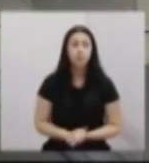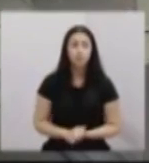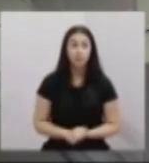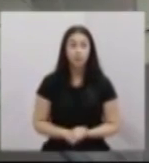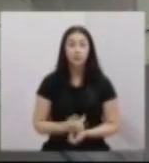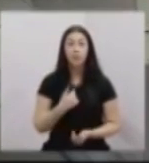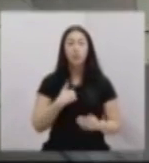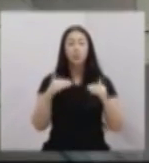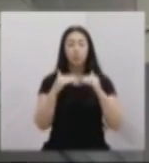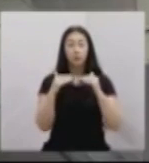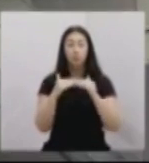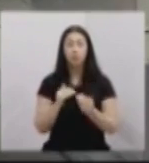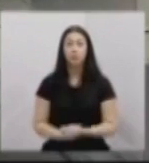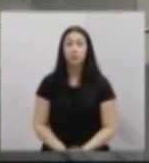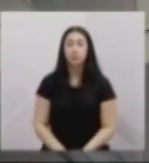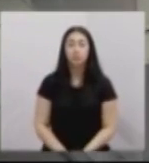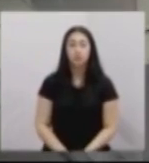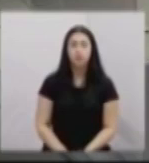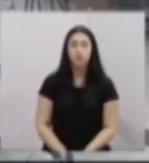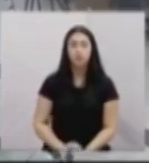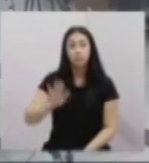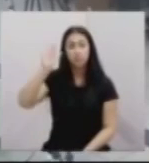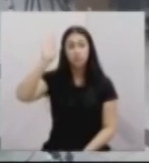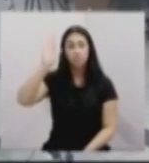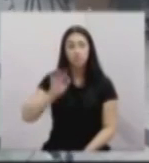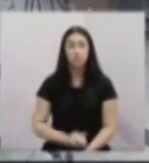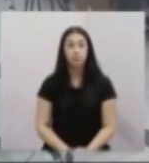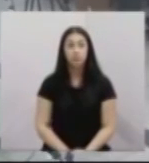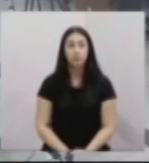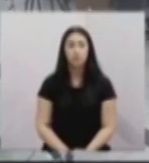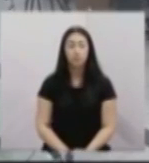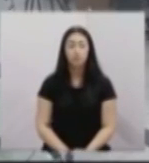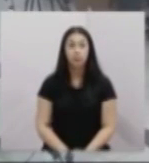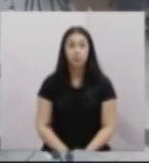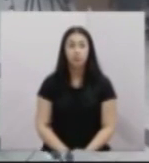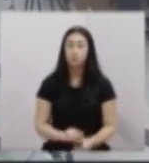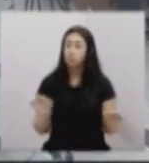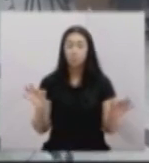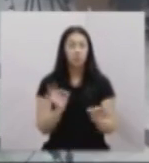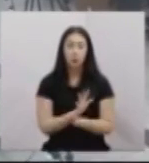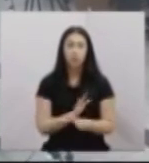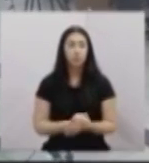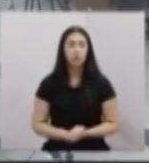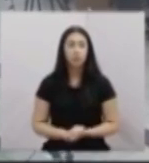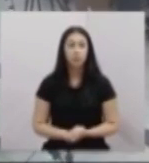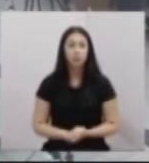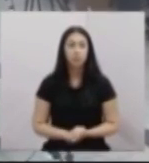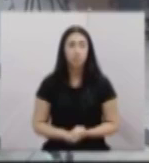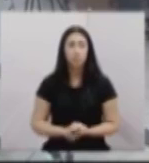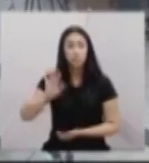Sou favorável, senhor presidente. Senhor presidente, não temos mais pedido de informação. Senhor presidente, Os